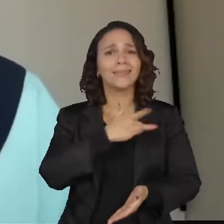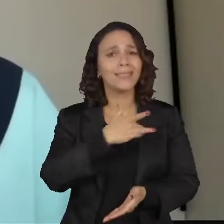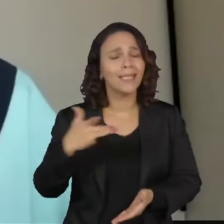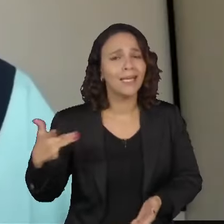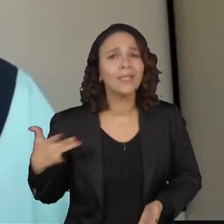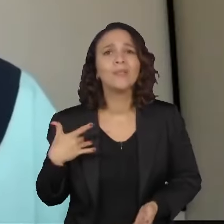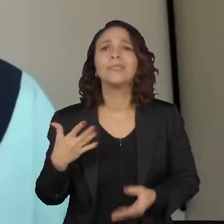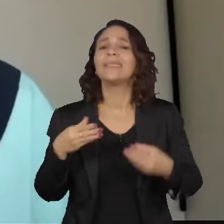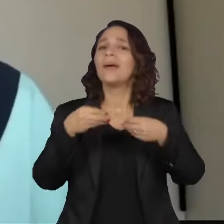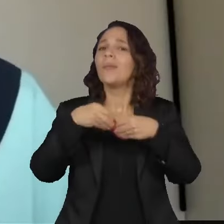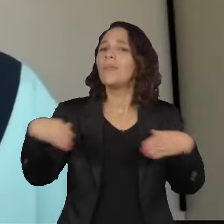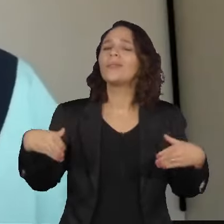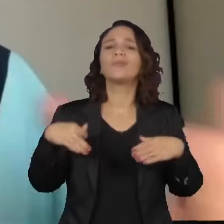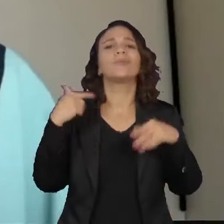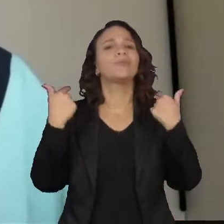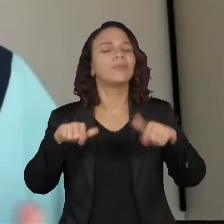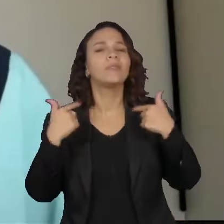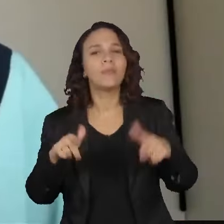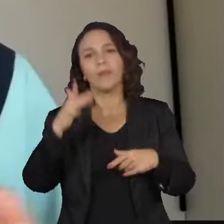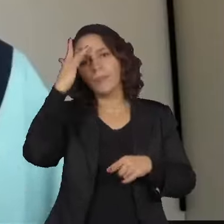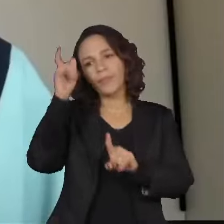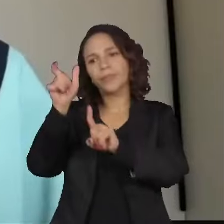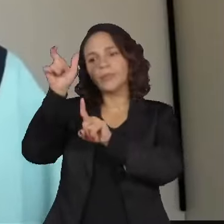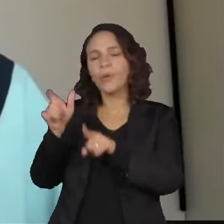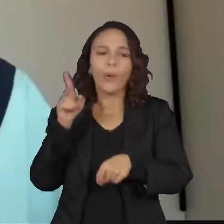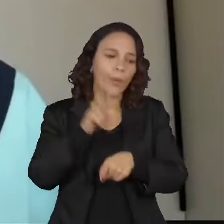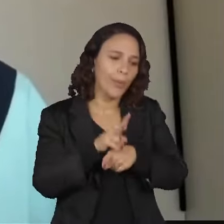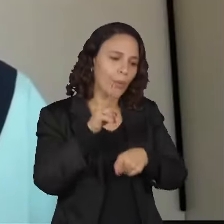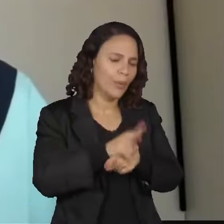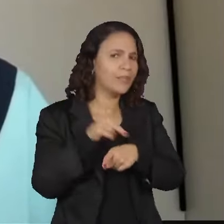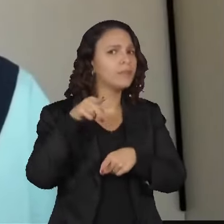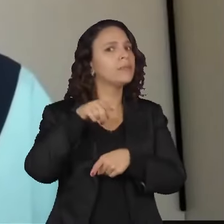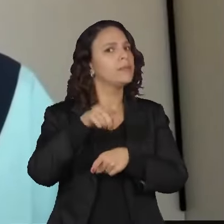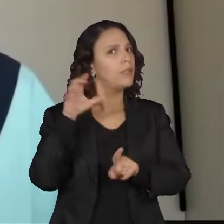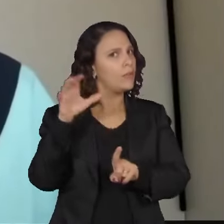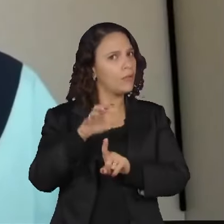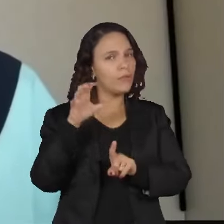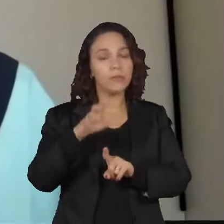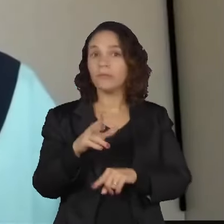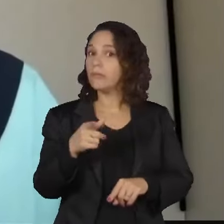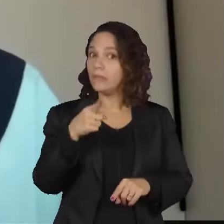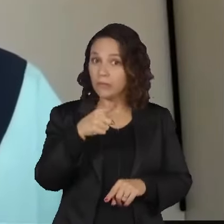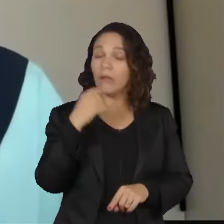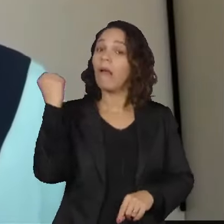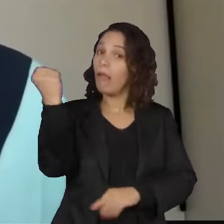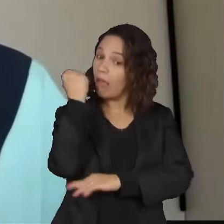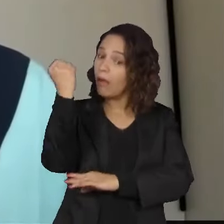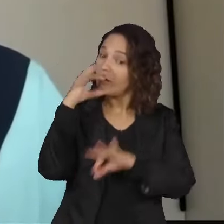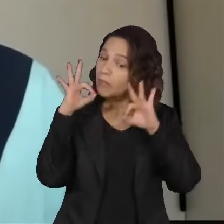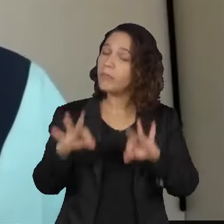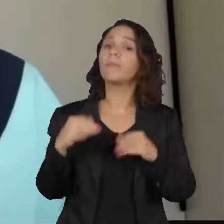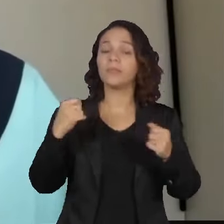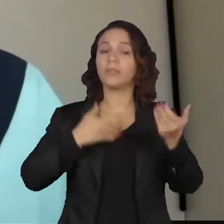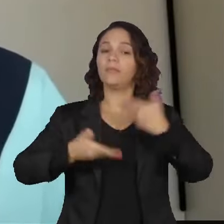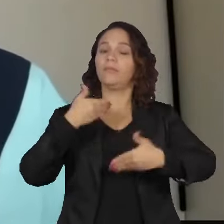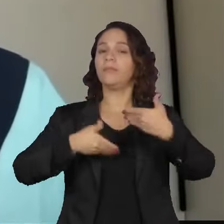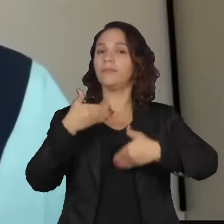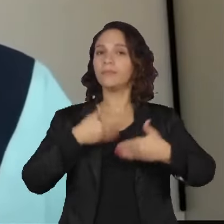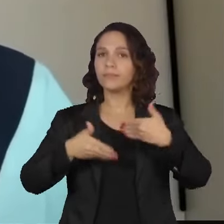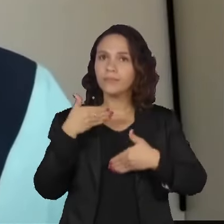de trabalho, cuidadores, enfim, é um impacto muito grande, não pode ser negligenciada de maneira nenhuma. E